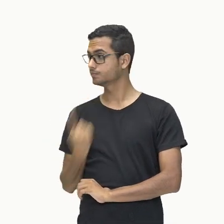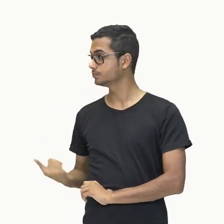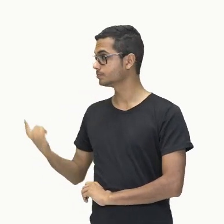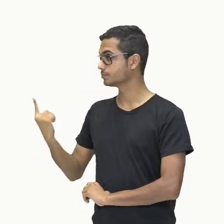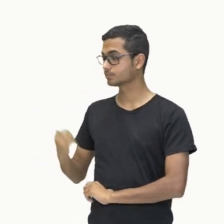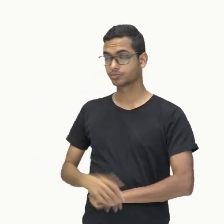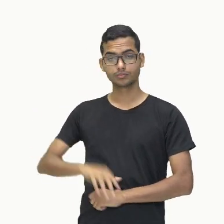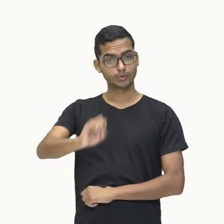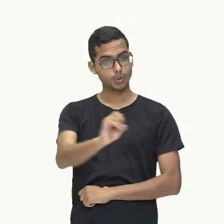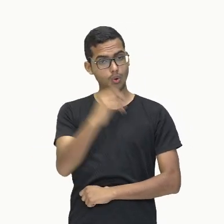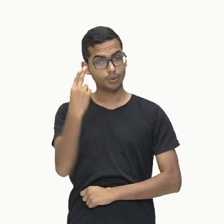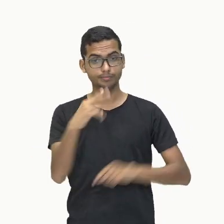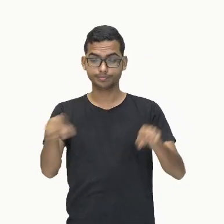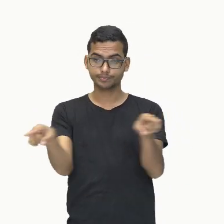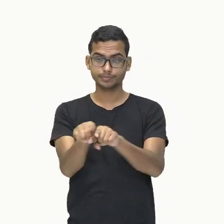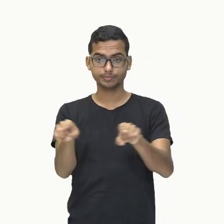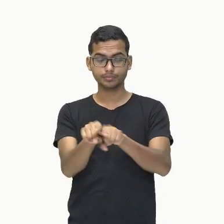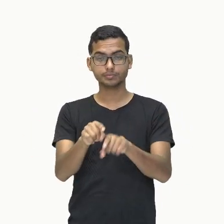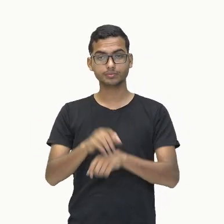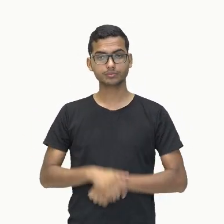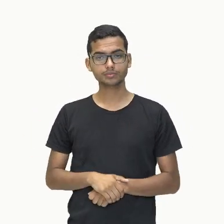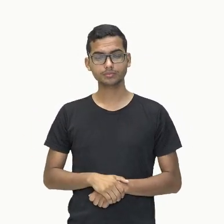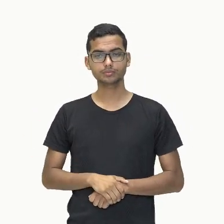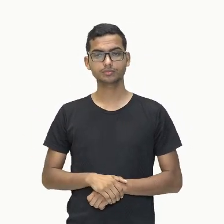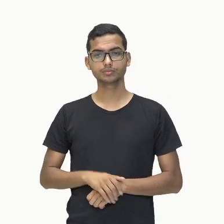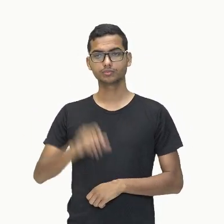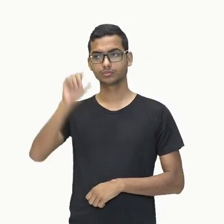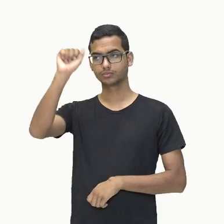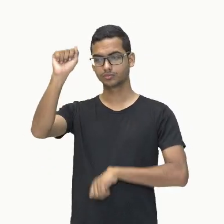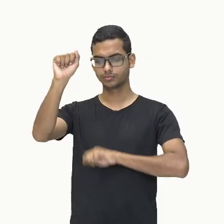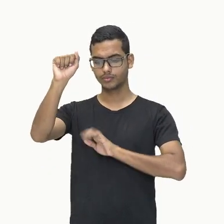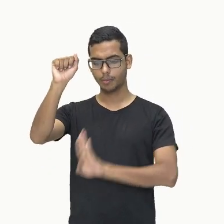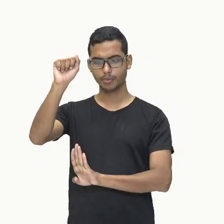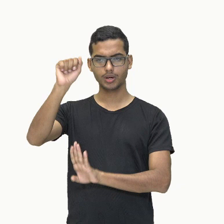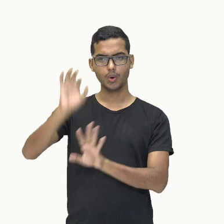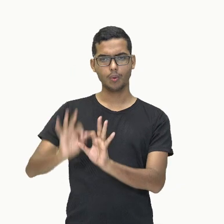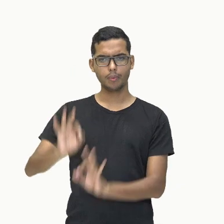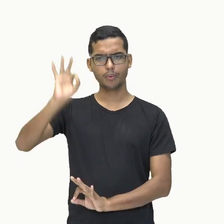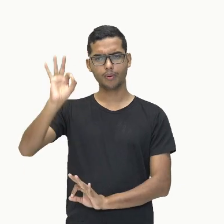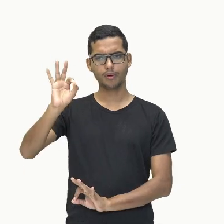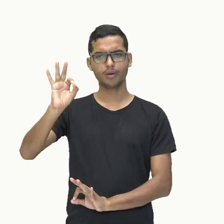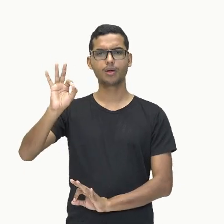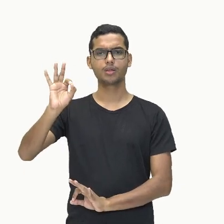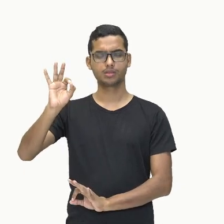Ou a distância entre o ponto A e o ponto B é justamente o objeto